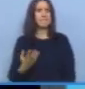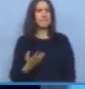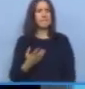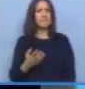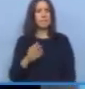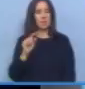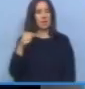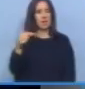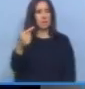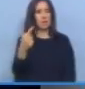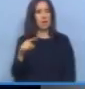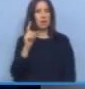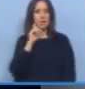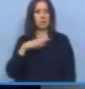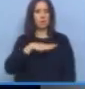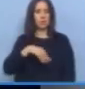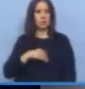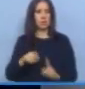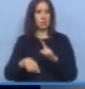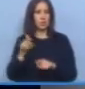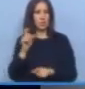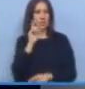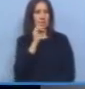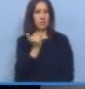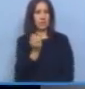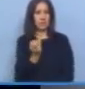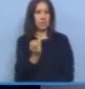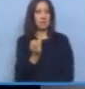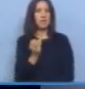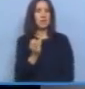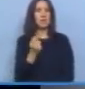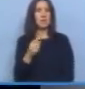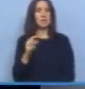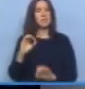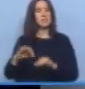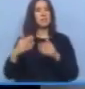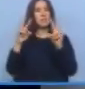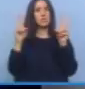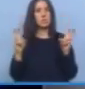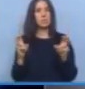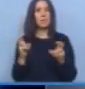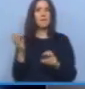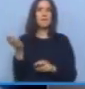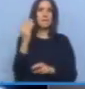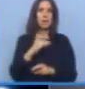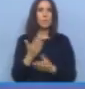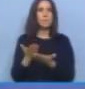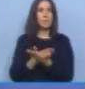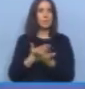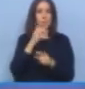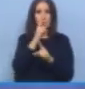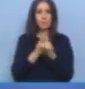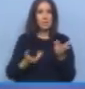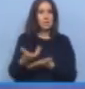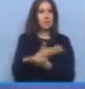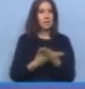Depois da manhã nós temos o Dia Mundial do Refugiado. No dia 20 há uma iniciativa que se chama Vem Partilha o Teu Pão.